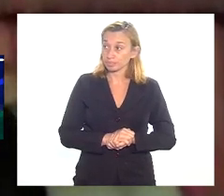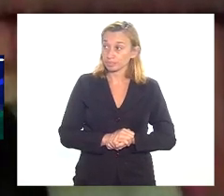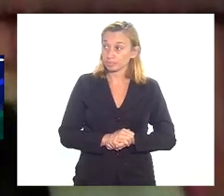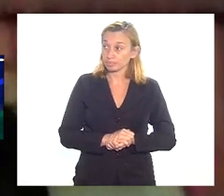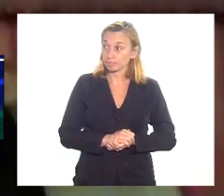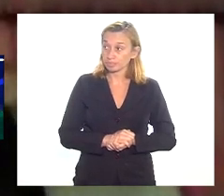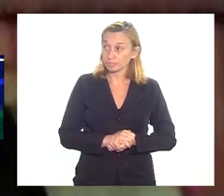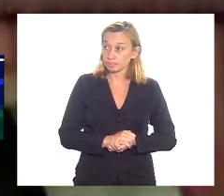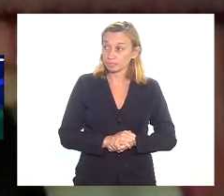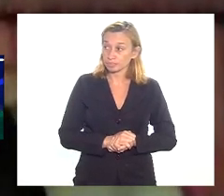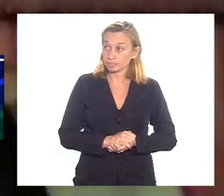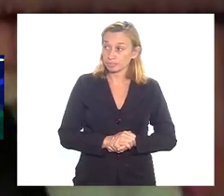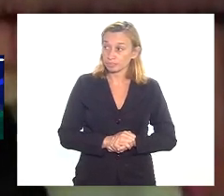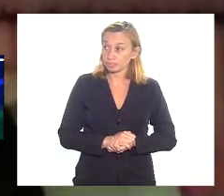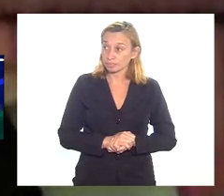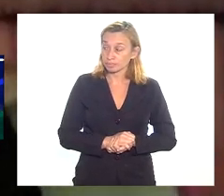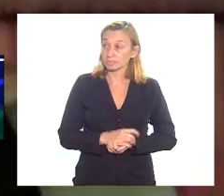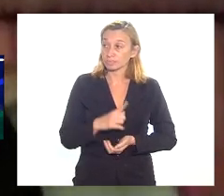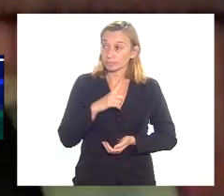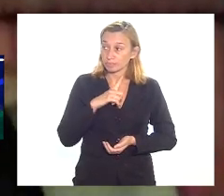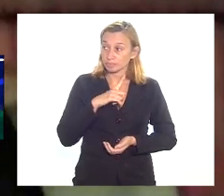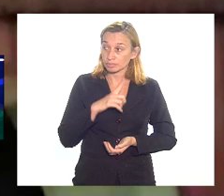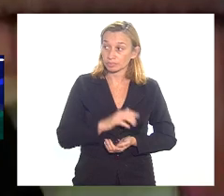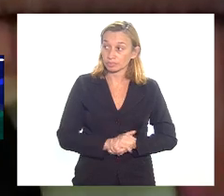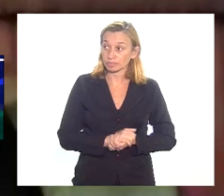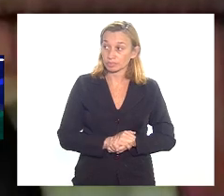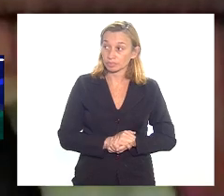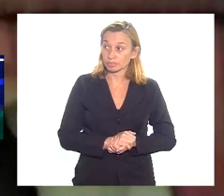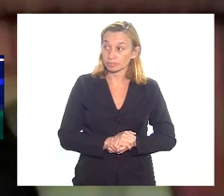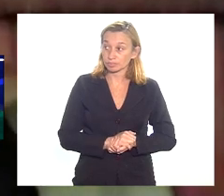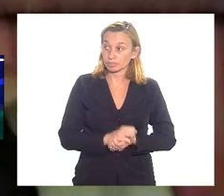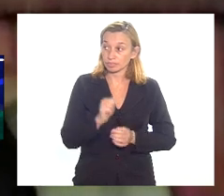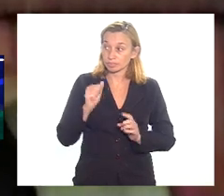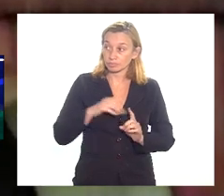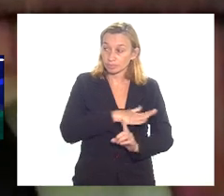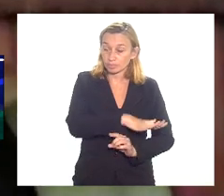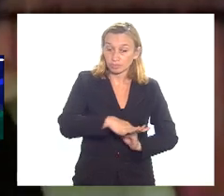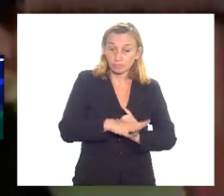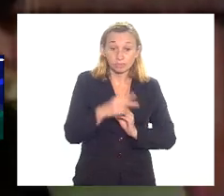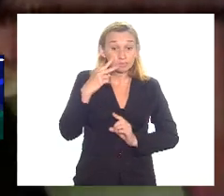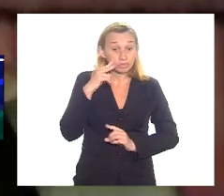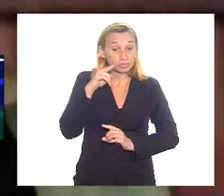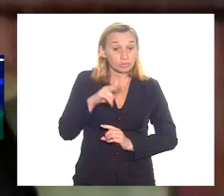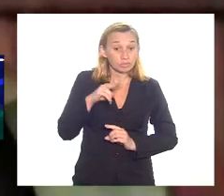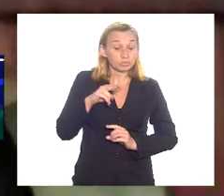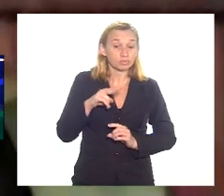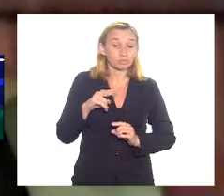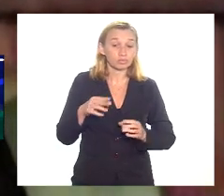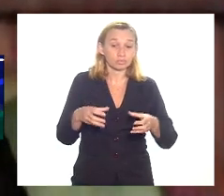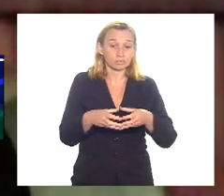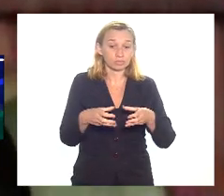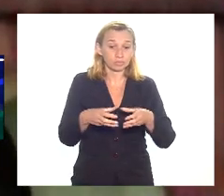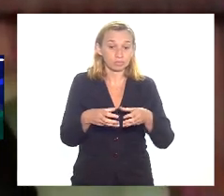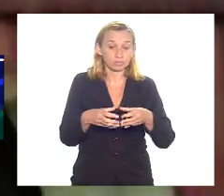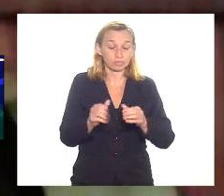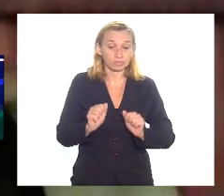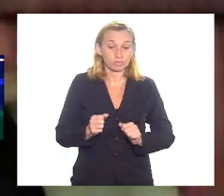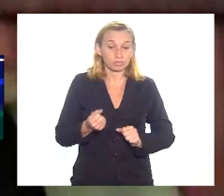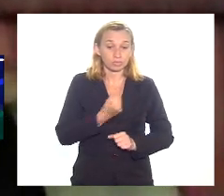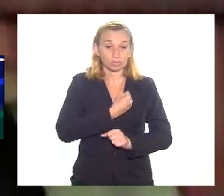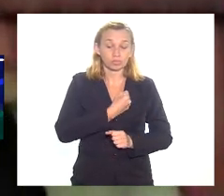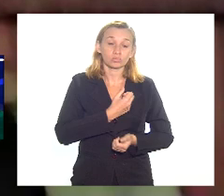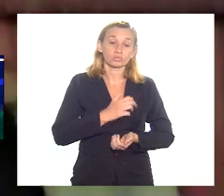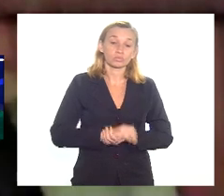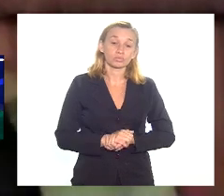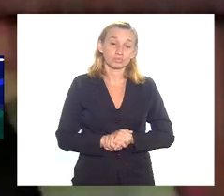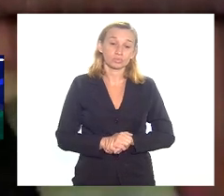monitor, ainda tem para a sociedade um olhar, para a grande parcela dessa sociedade, um